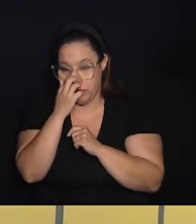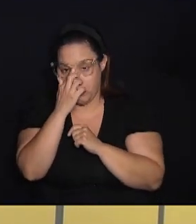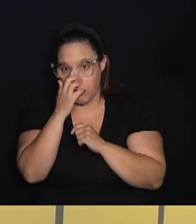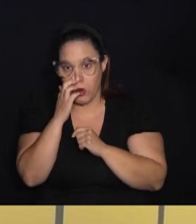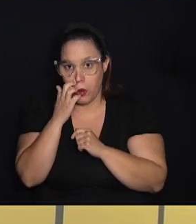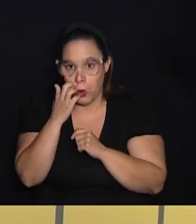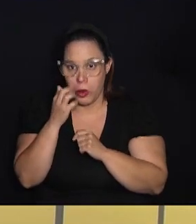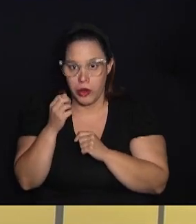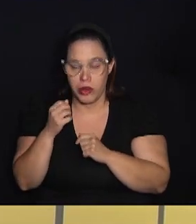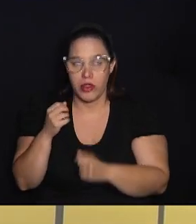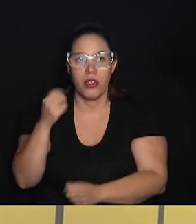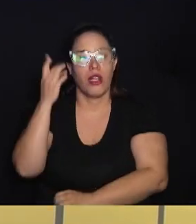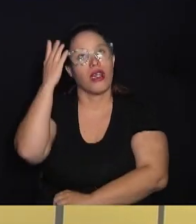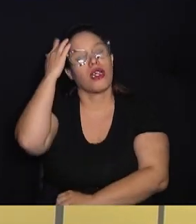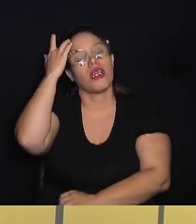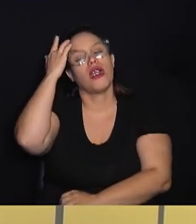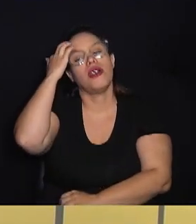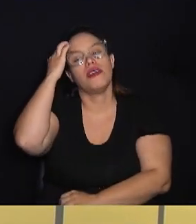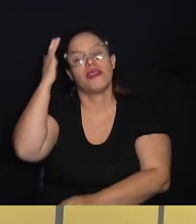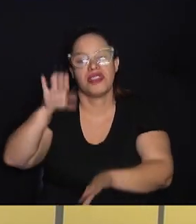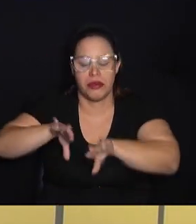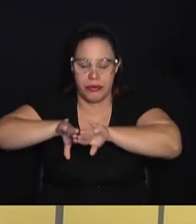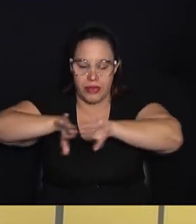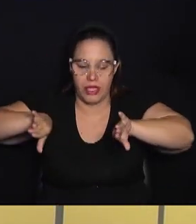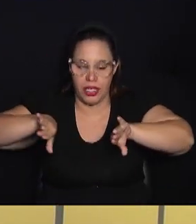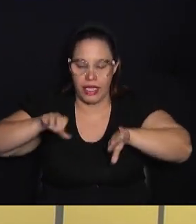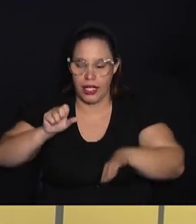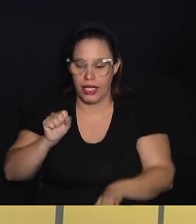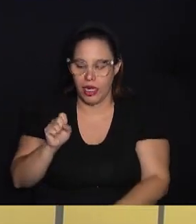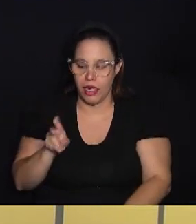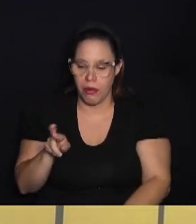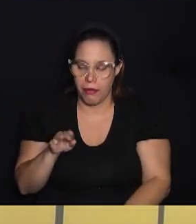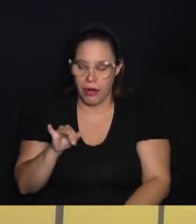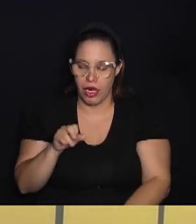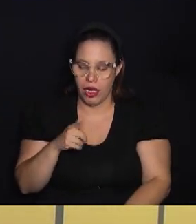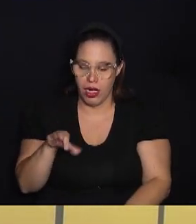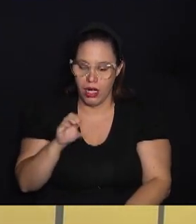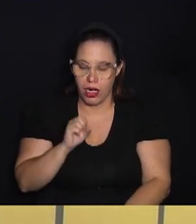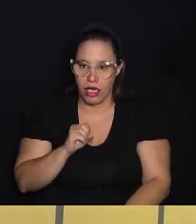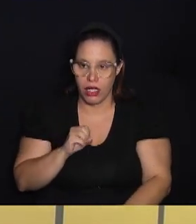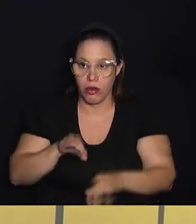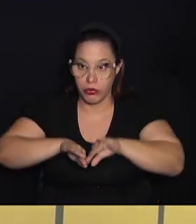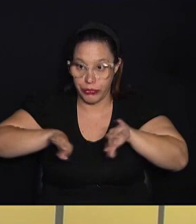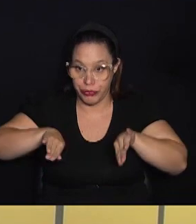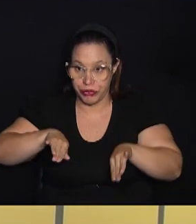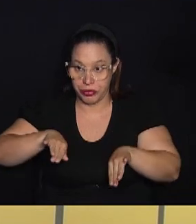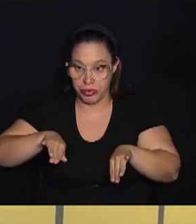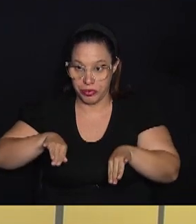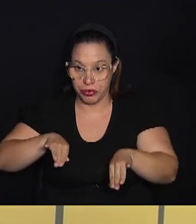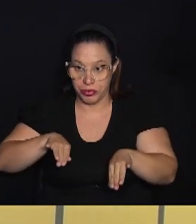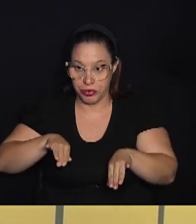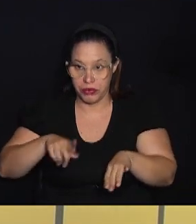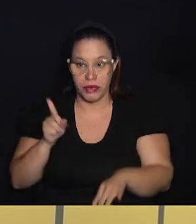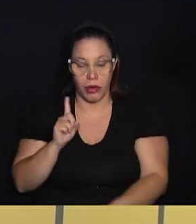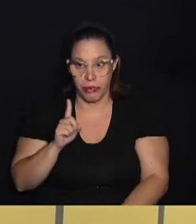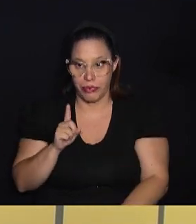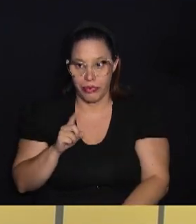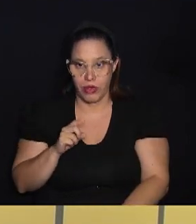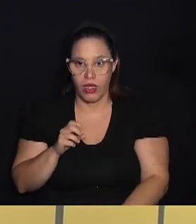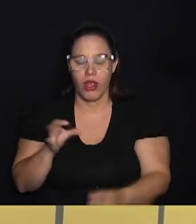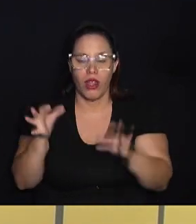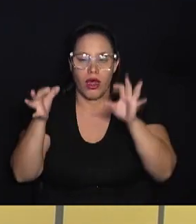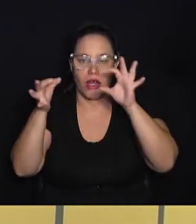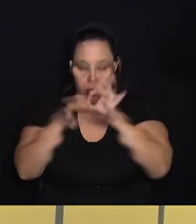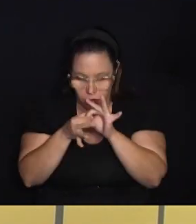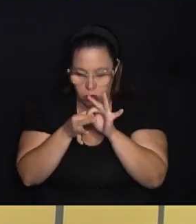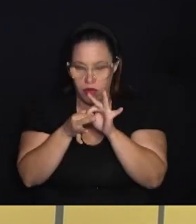essa ilusão da Separação acho que o yoga traz isso também e as outras racionalidades clínicas também que estamos todos conectados não